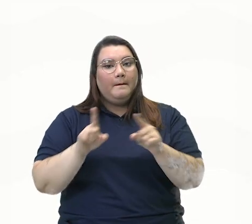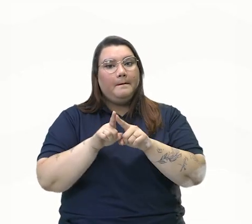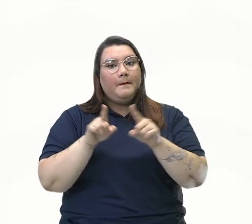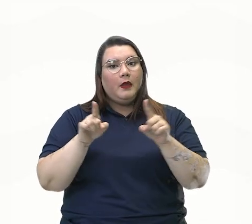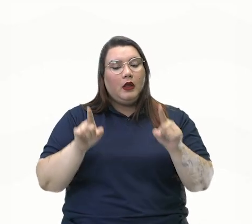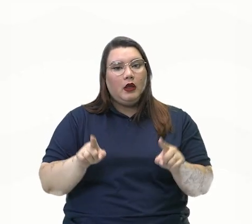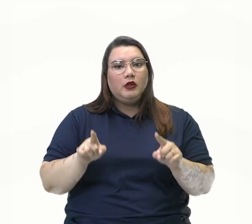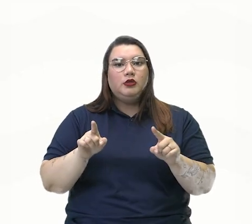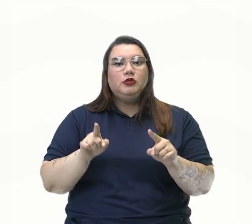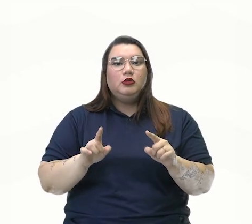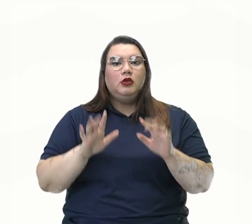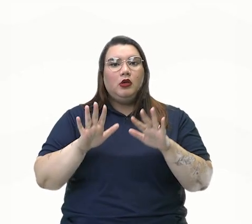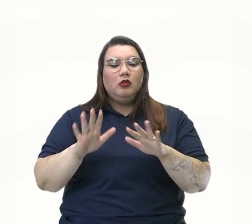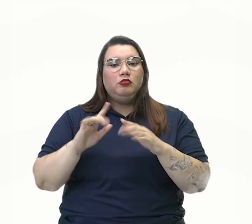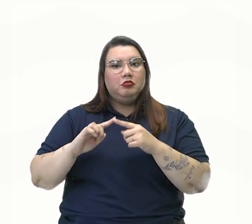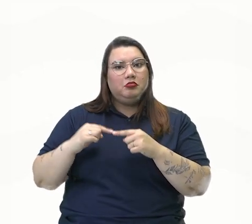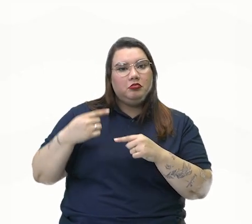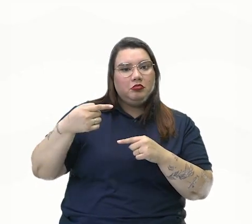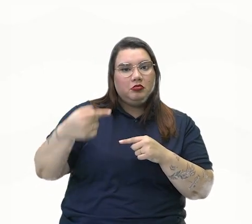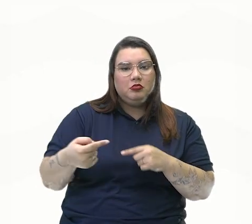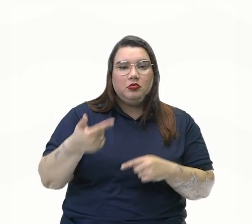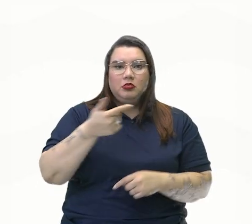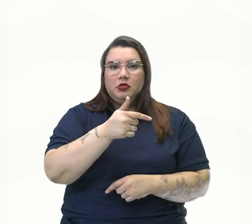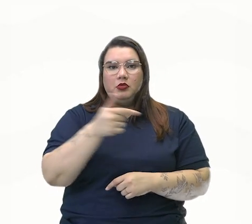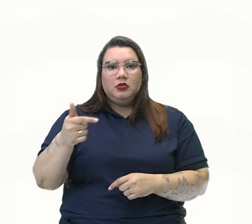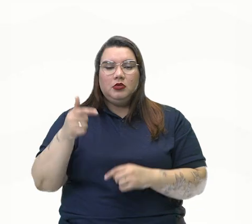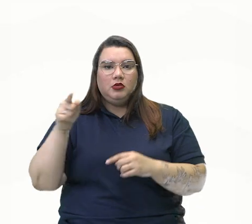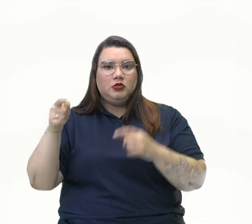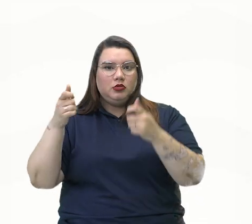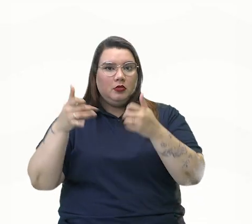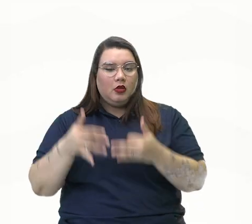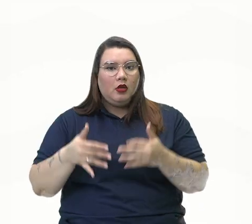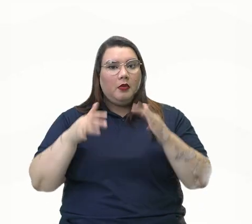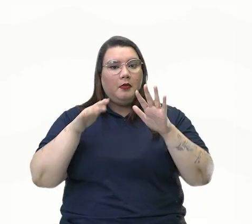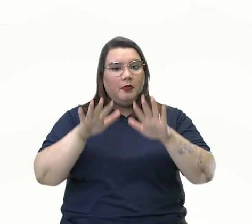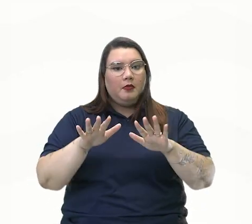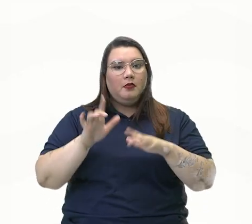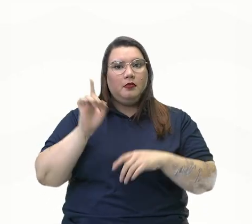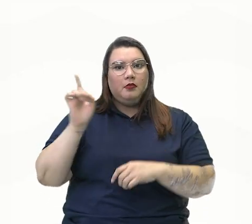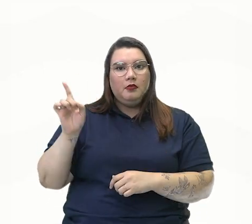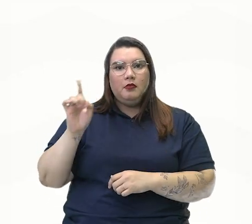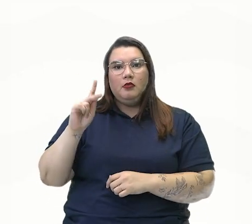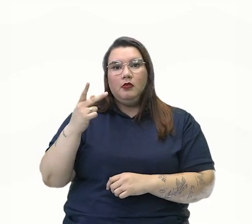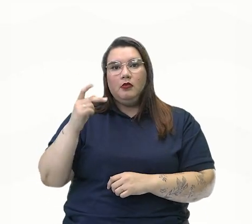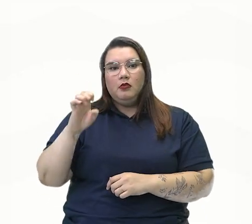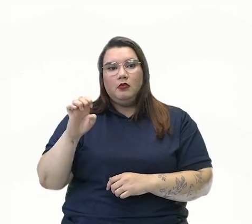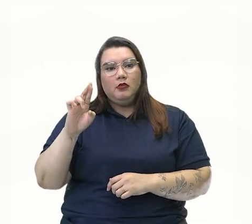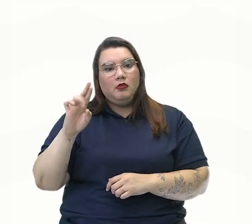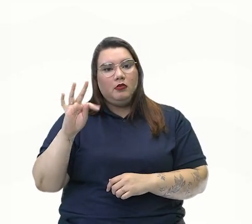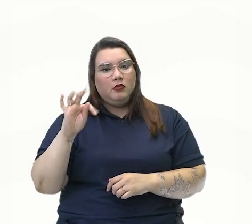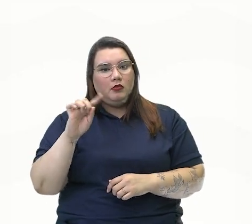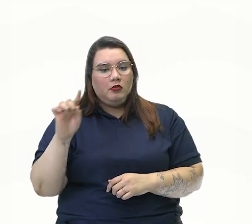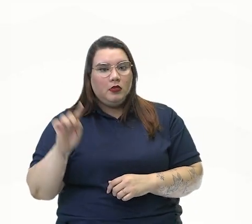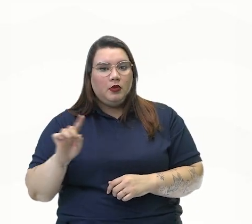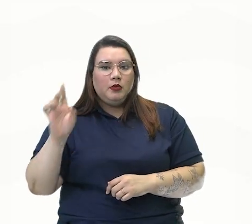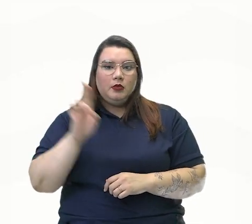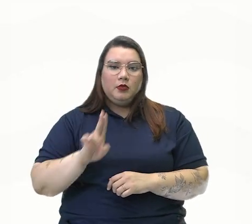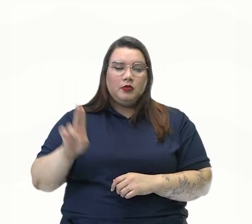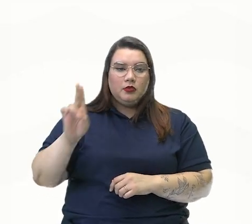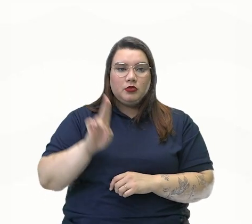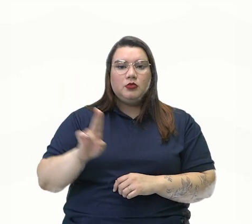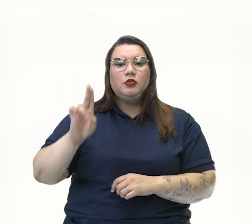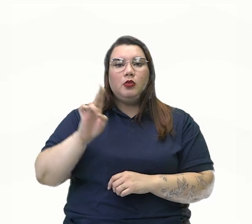Só que, neste momento, não vem a nossa definição. Já Hertz usou os